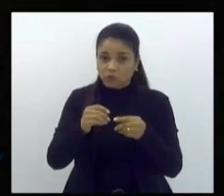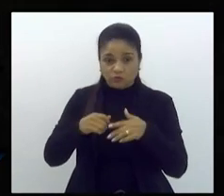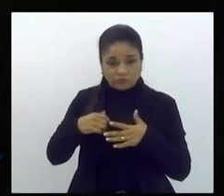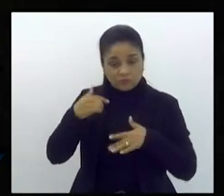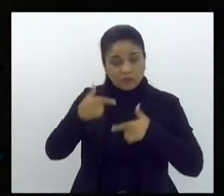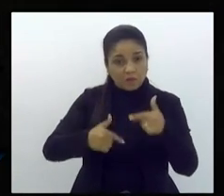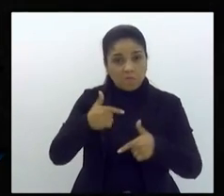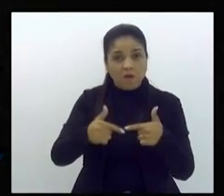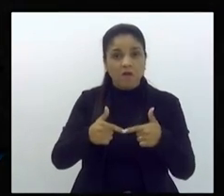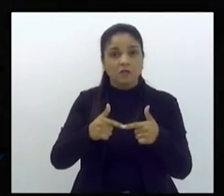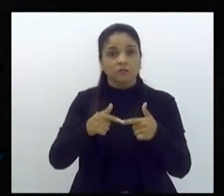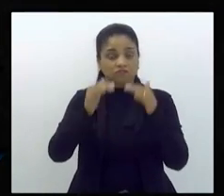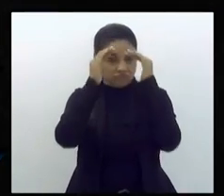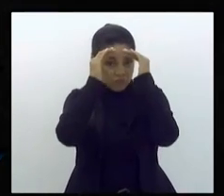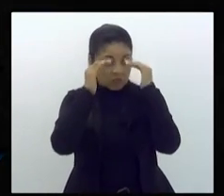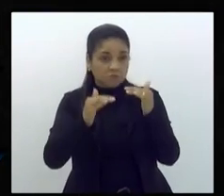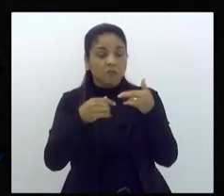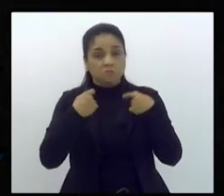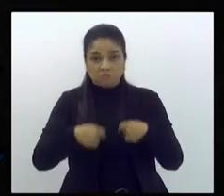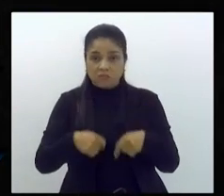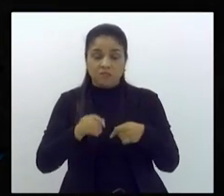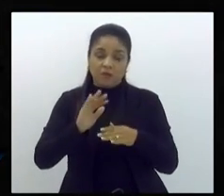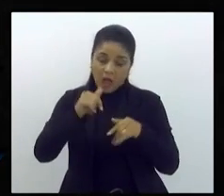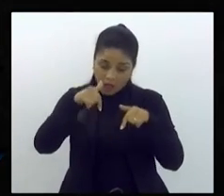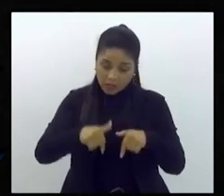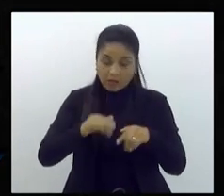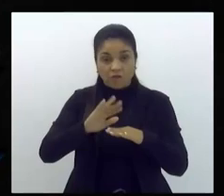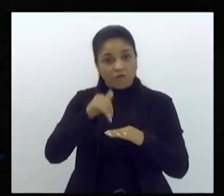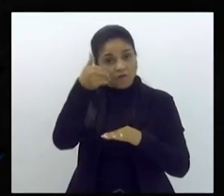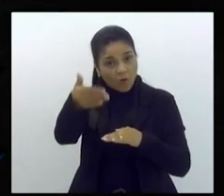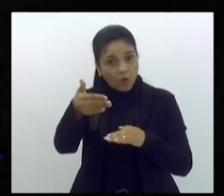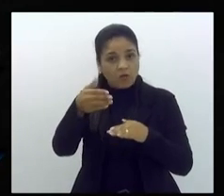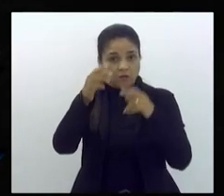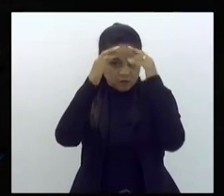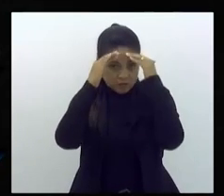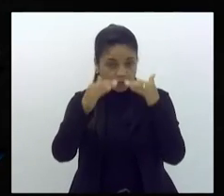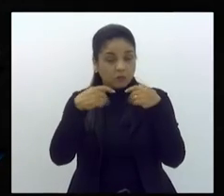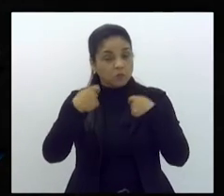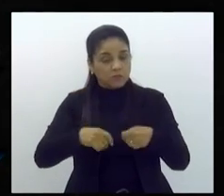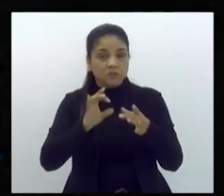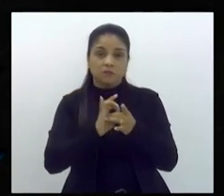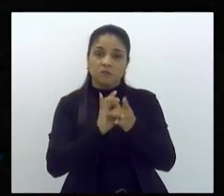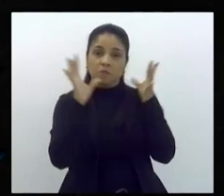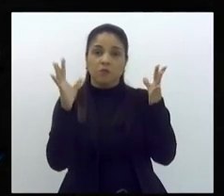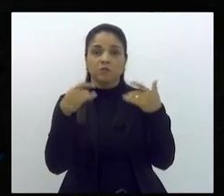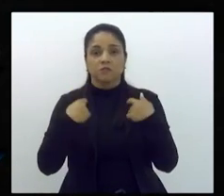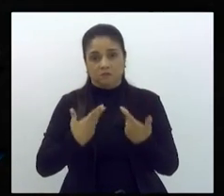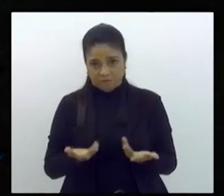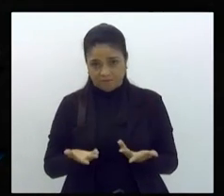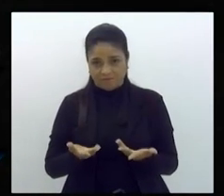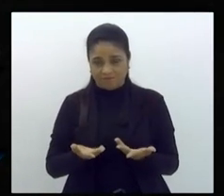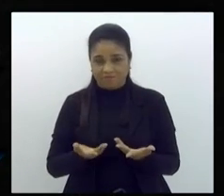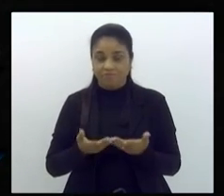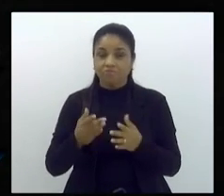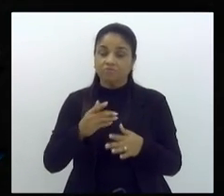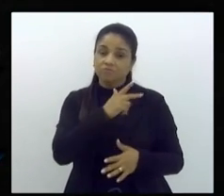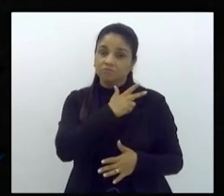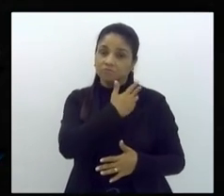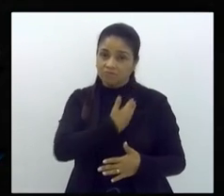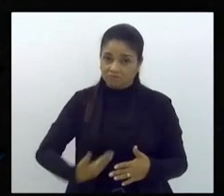respeito tanto aqui quanto fora daqui porque isso faz parte da nossa democracia e o governo Lula começou